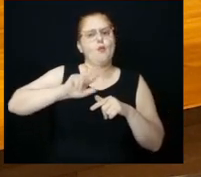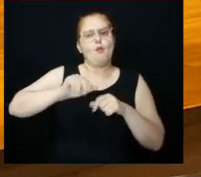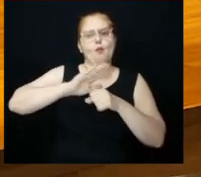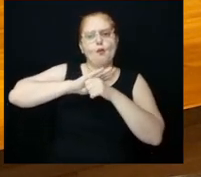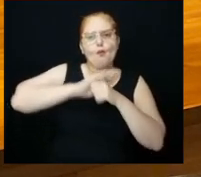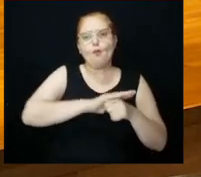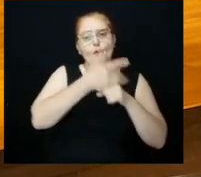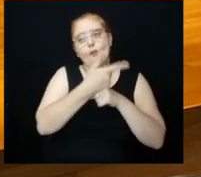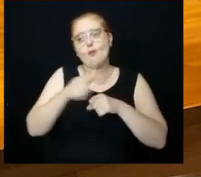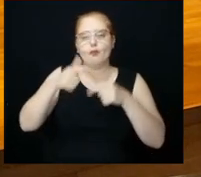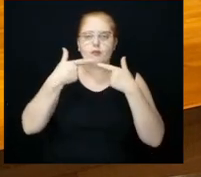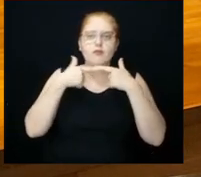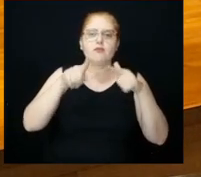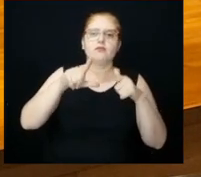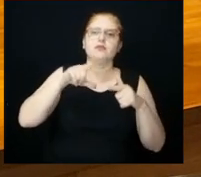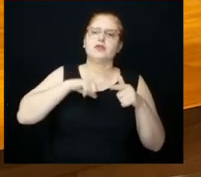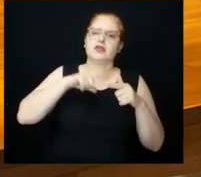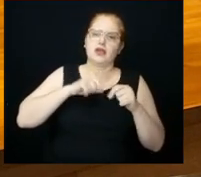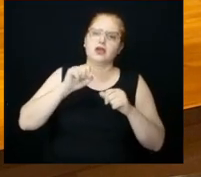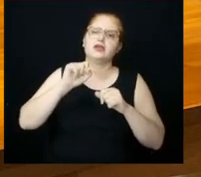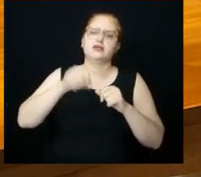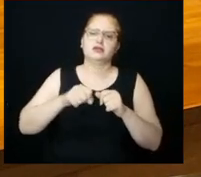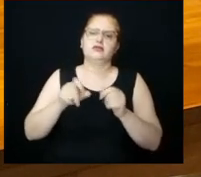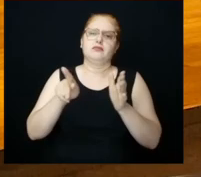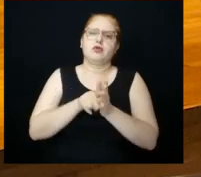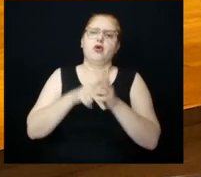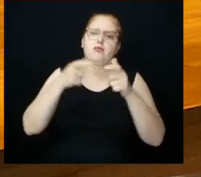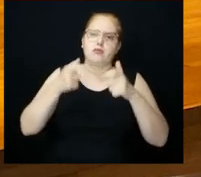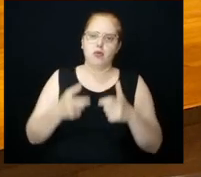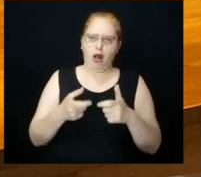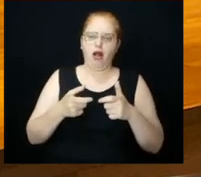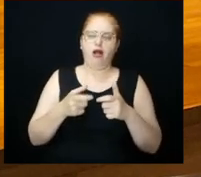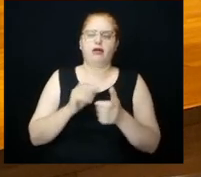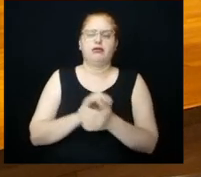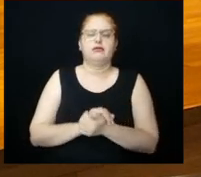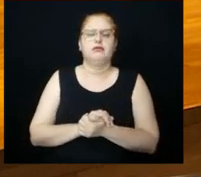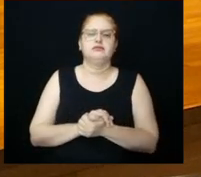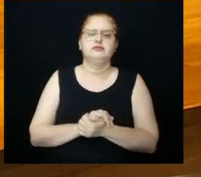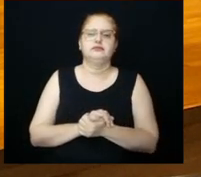mas que ela tem essa posição, né, que ela precisa sempre ser